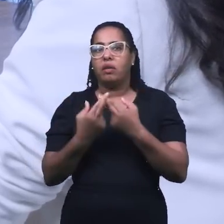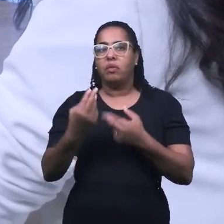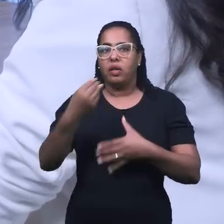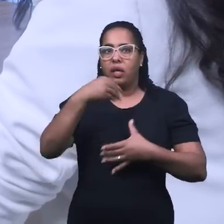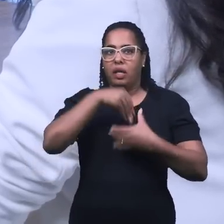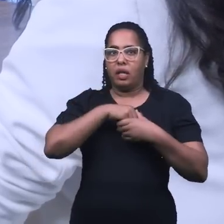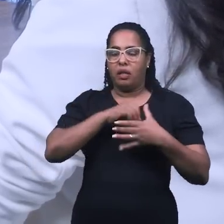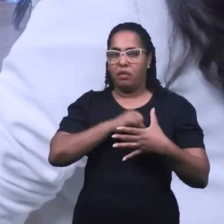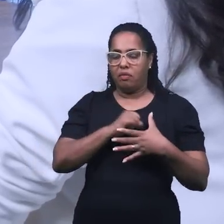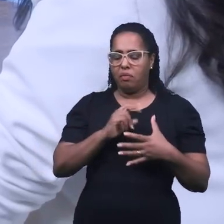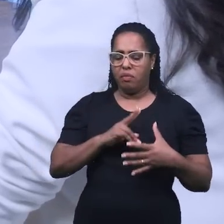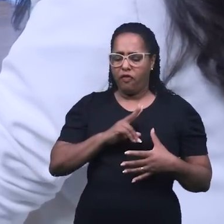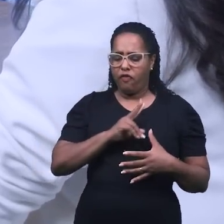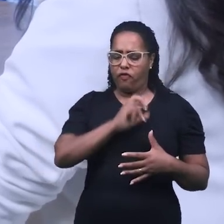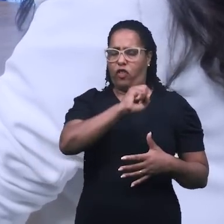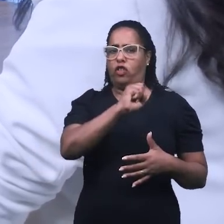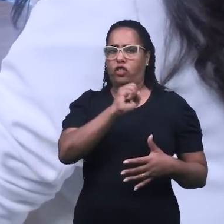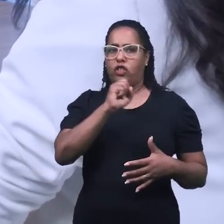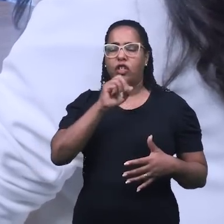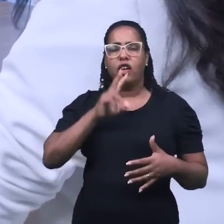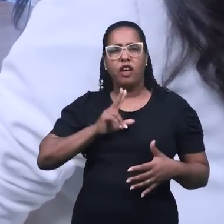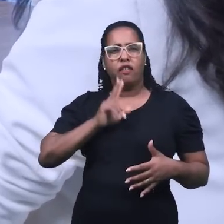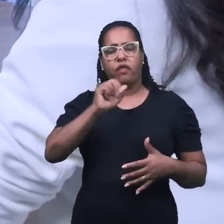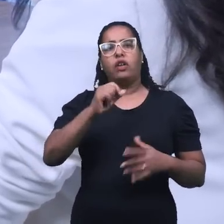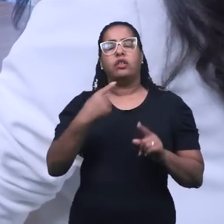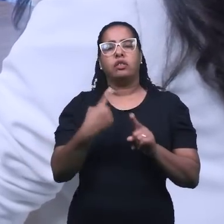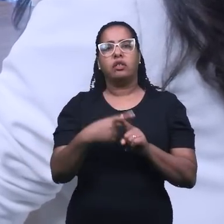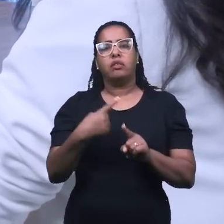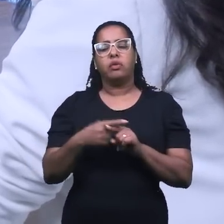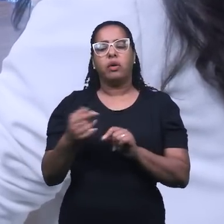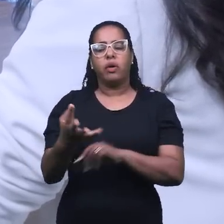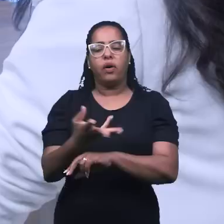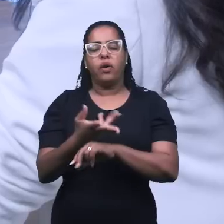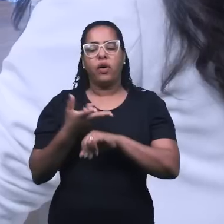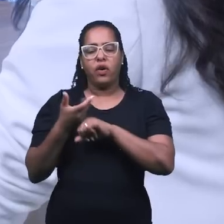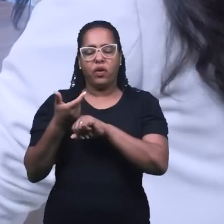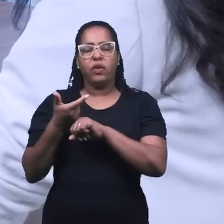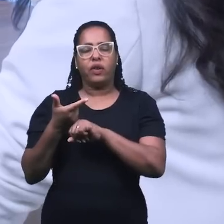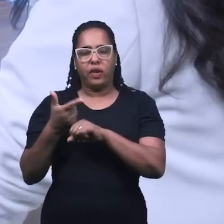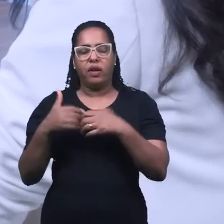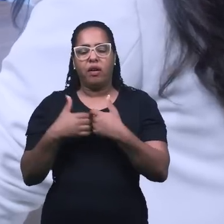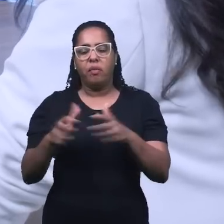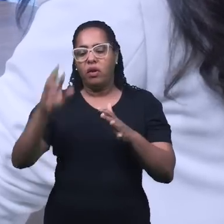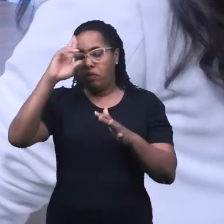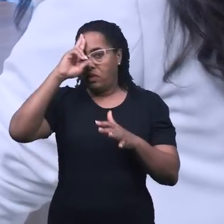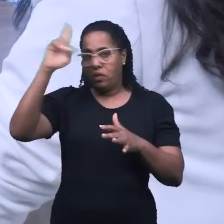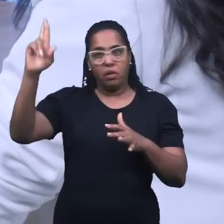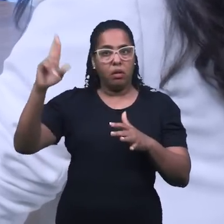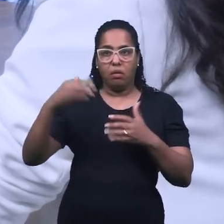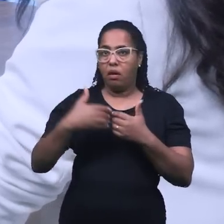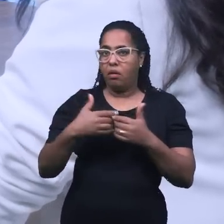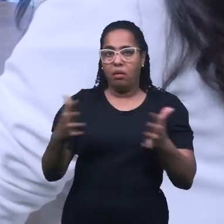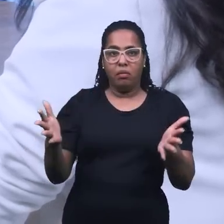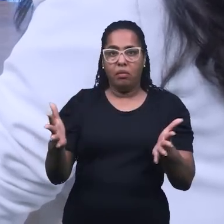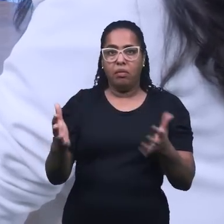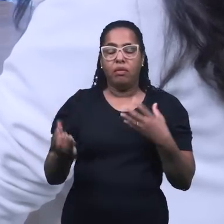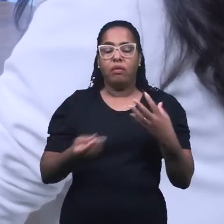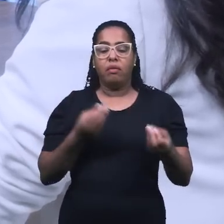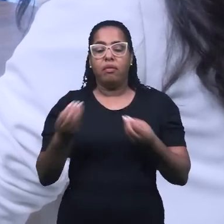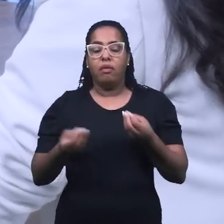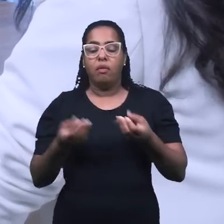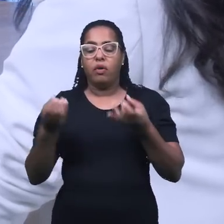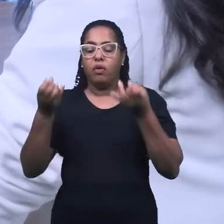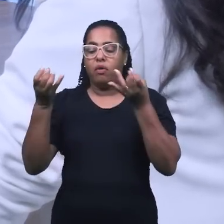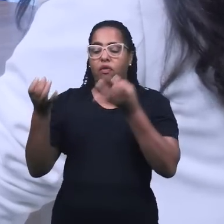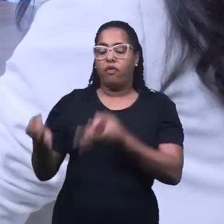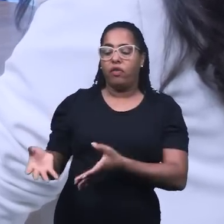dentro de mim é muito forte isso, que eu conquistei essa porta porque o Senhor abriu. Sim. Como é que eu vou agora,